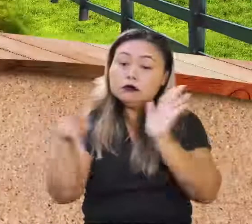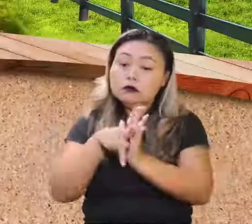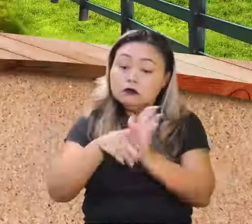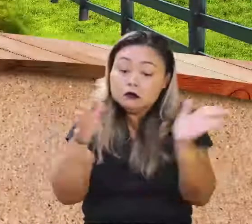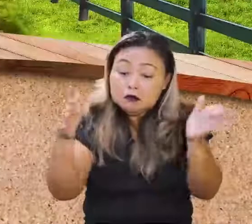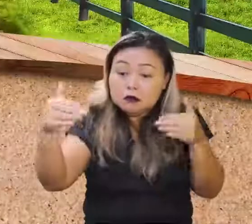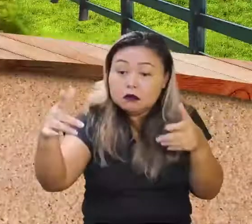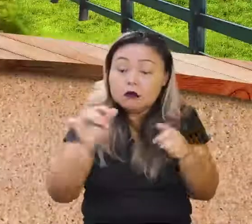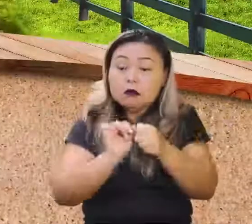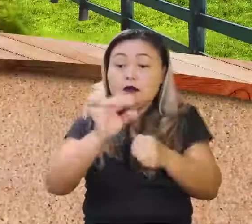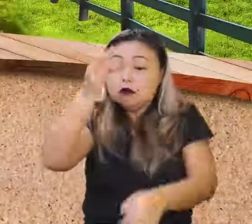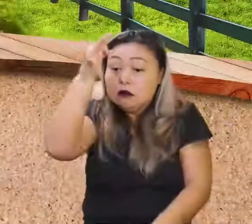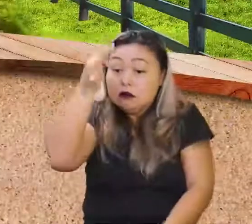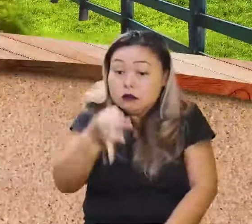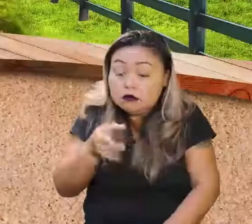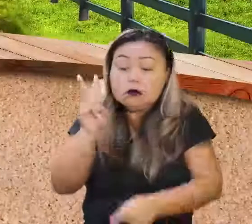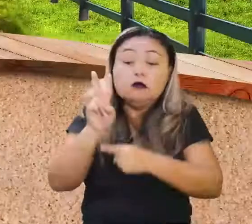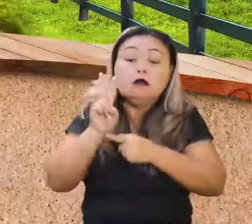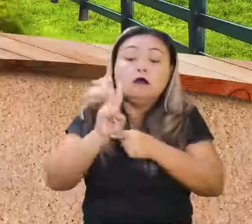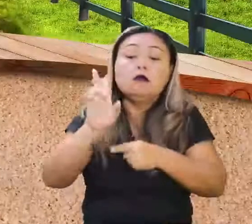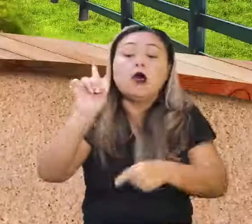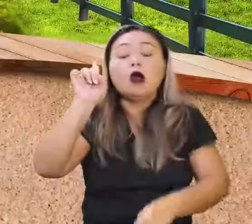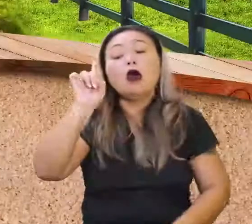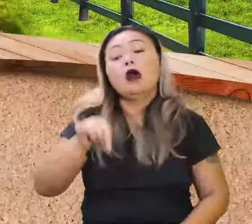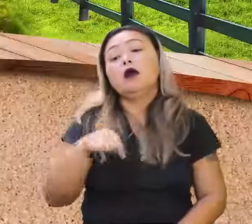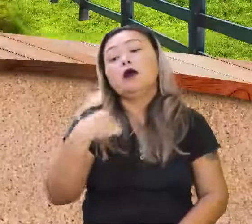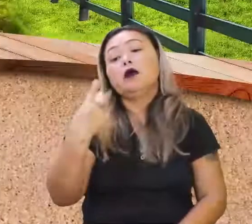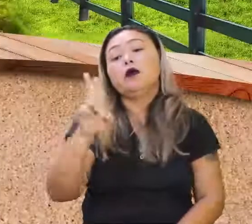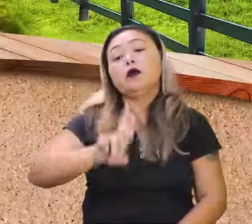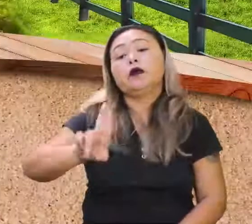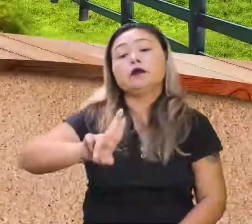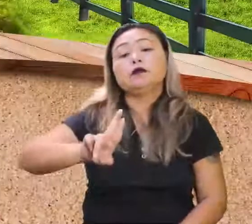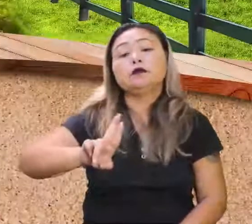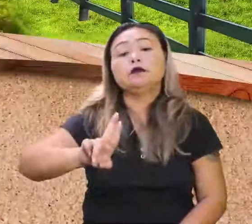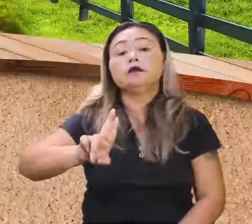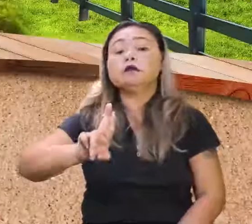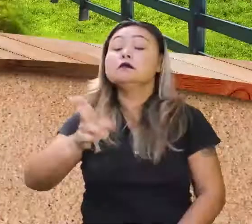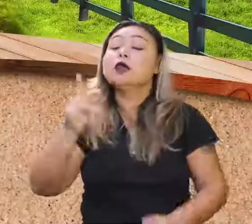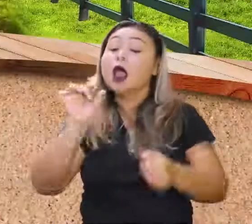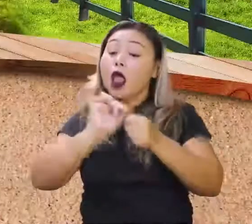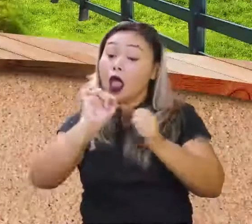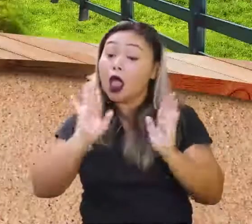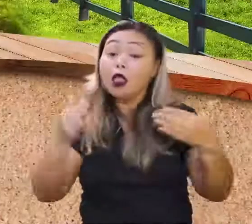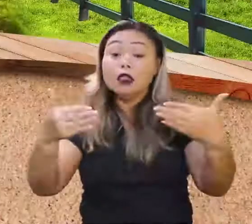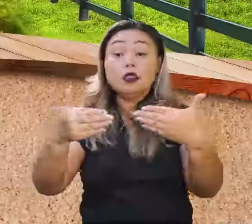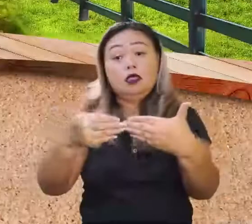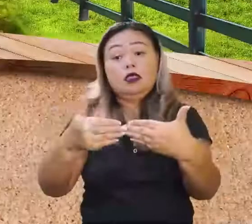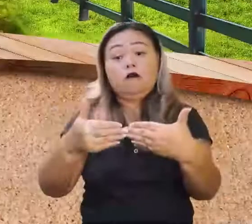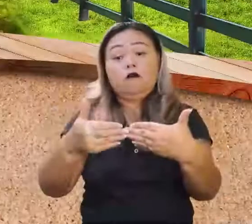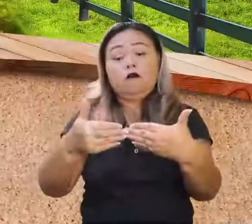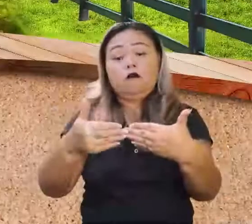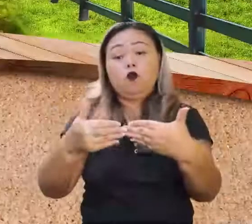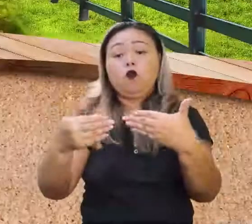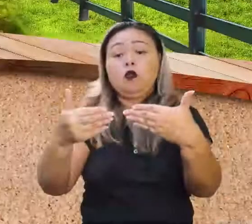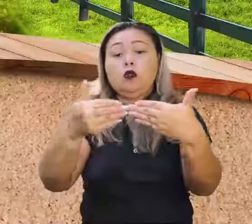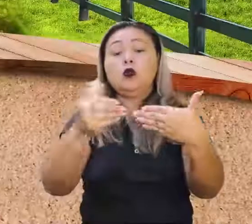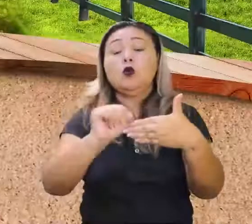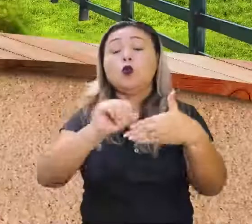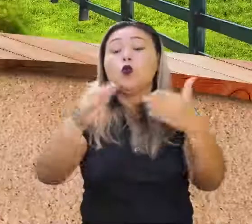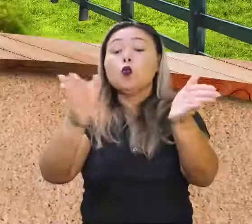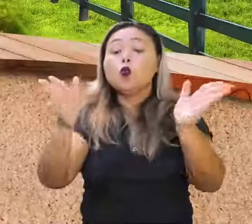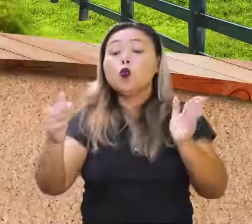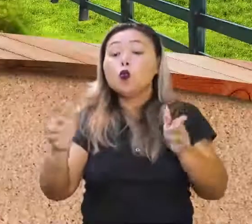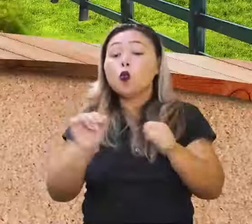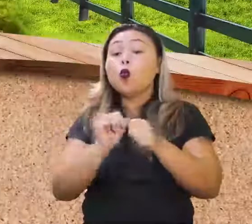o ideal para a sua criação é utilizar o sistema intensivo, na qual o